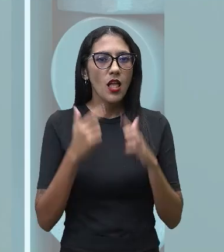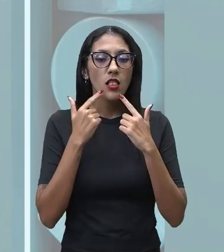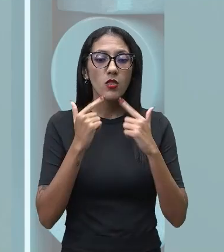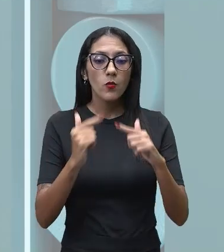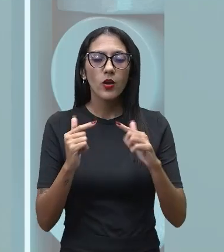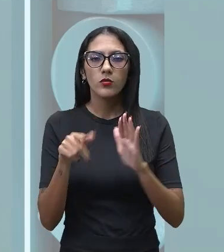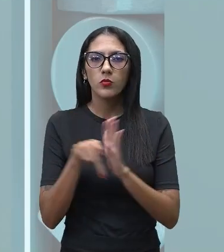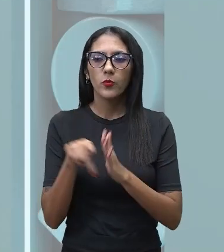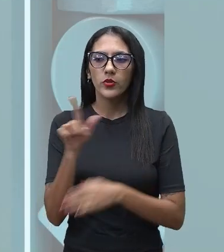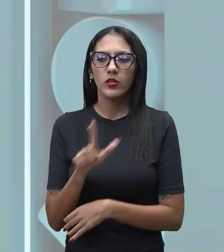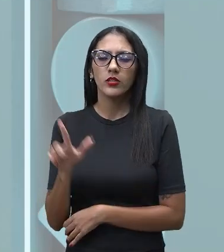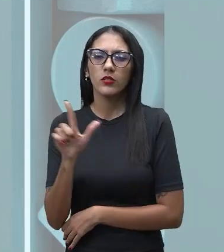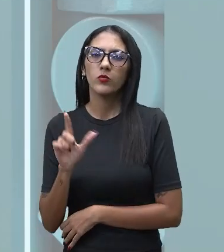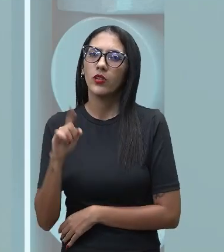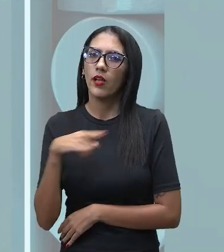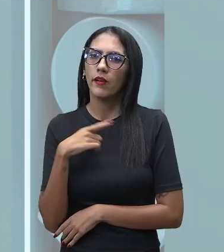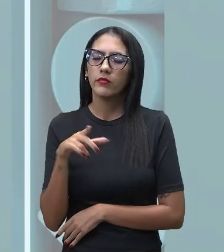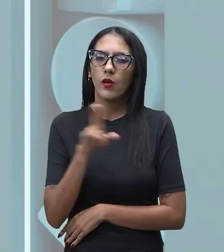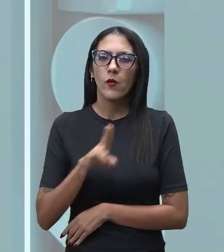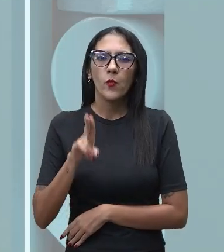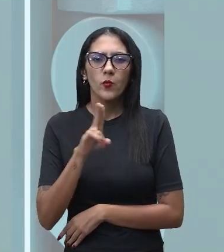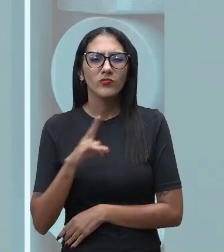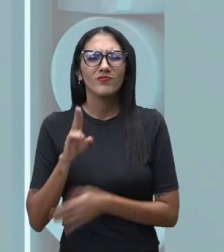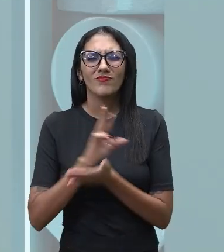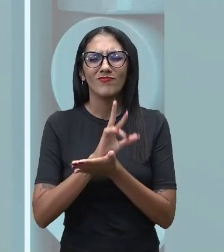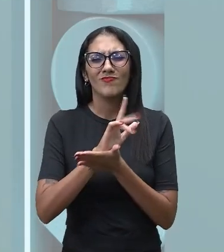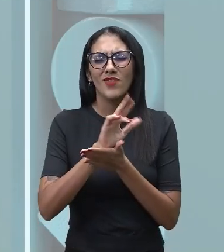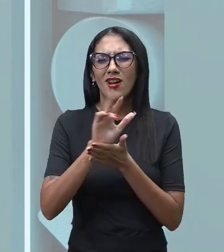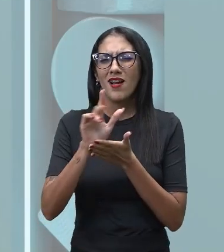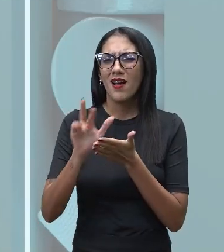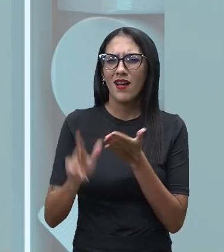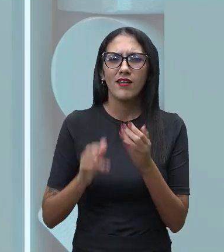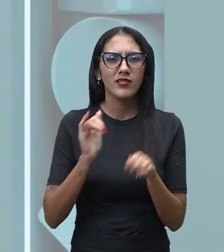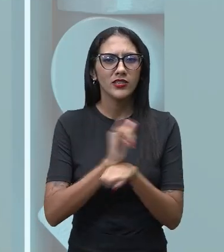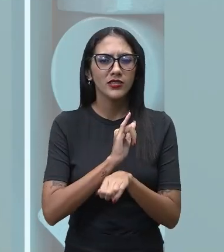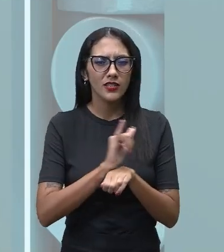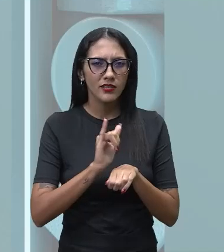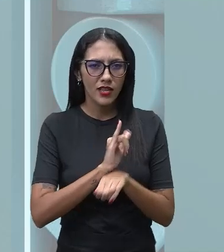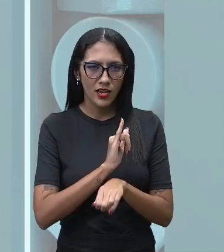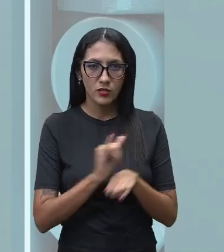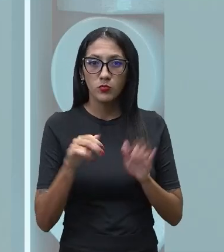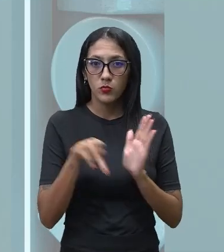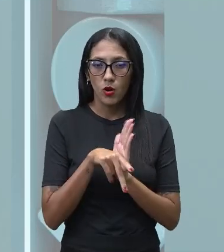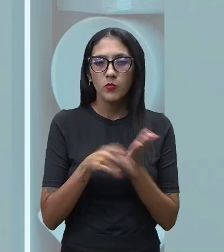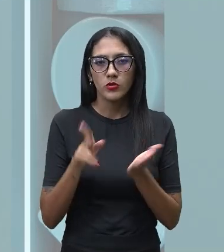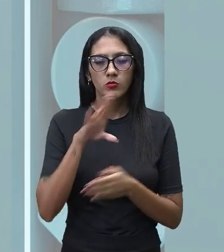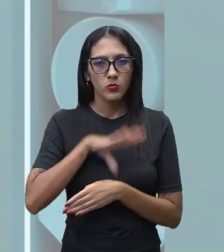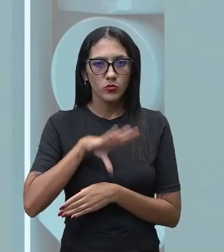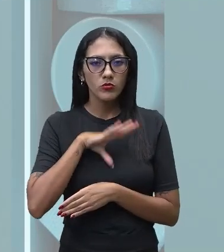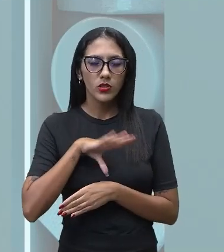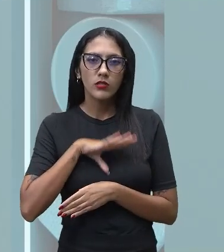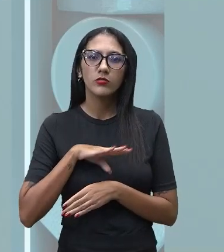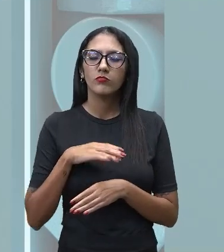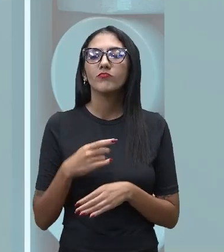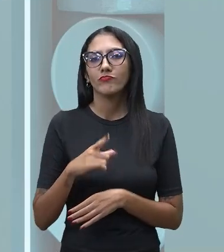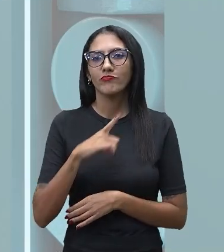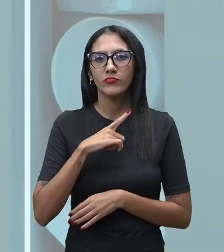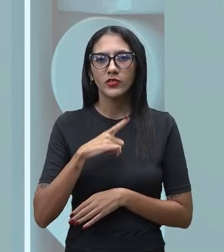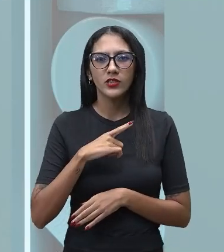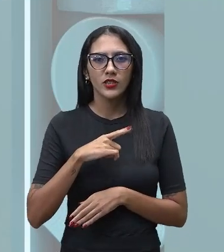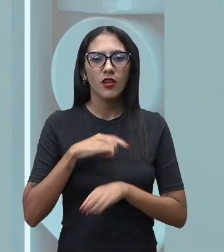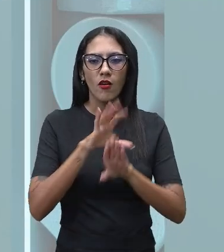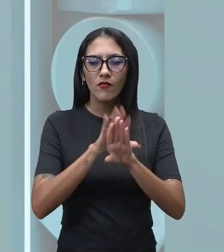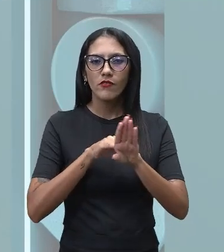literária utiliza, entre os muitos recursos que ela possui, as figuras de linguagem, né, que é